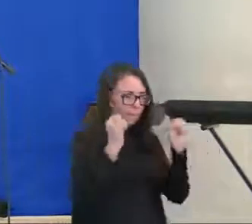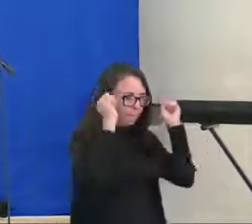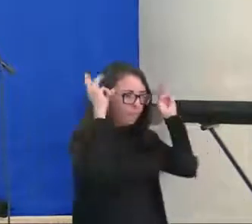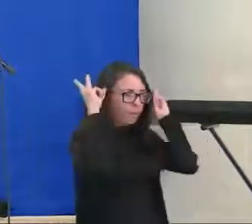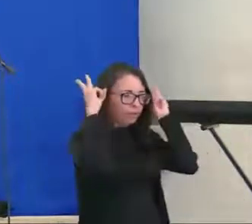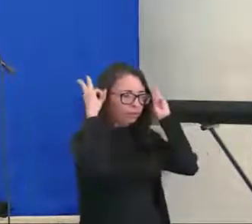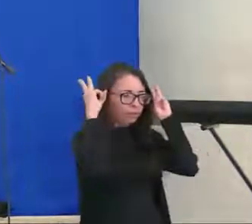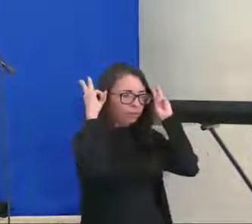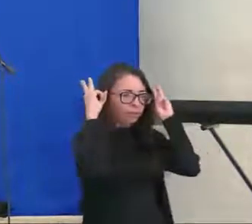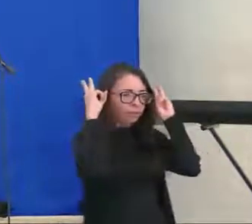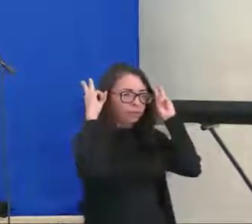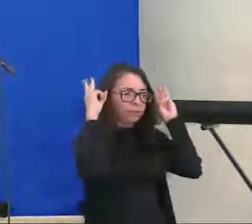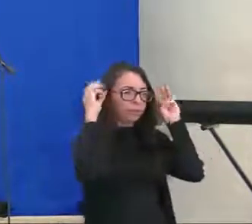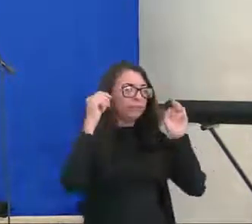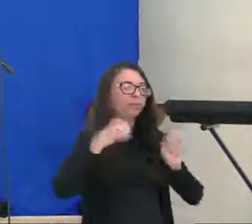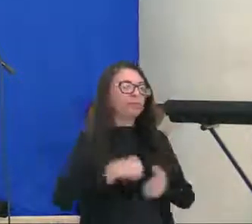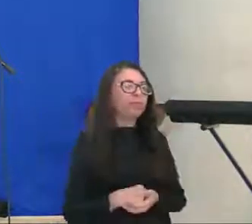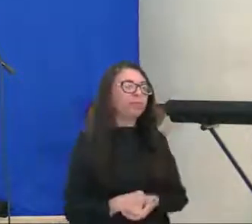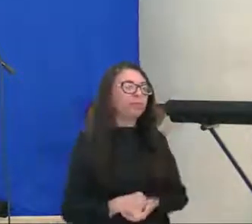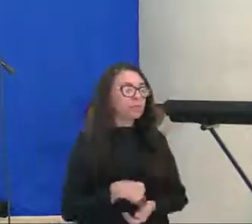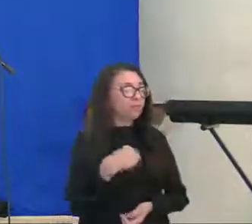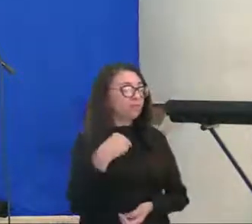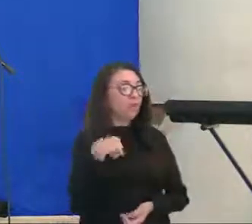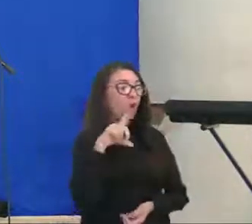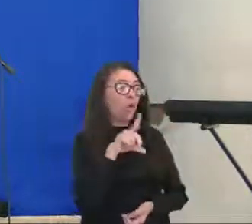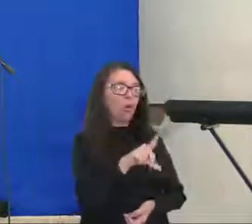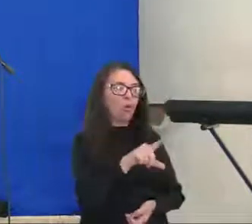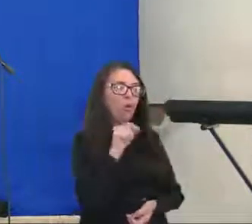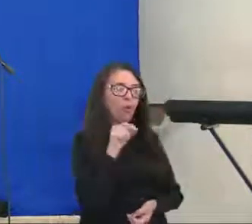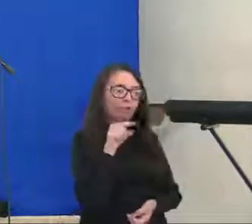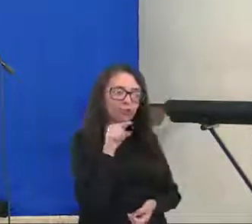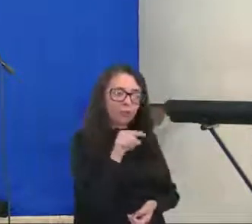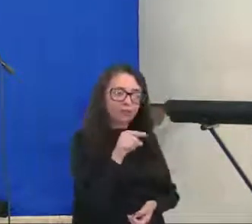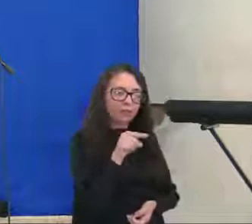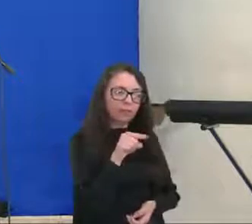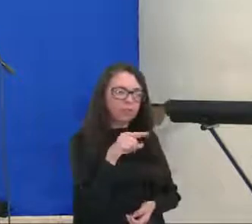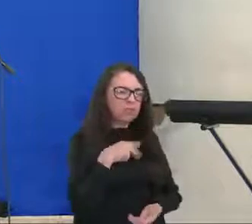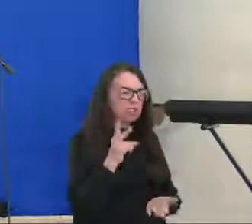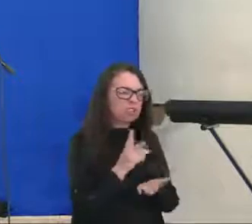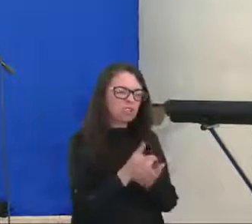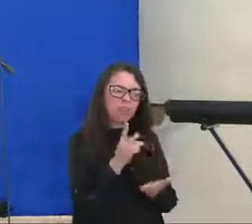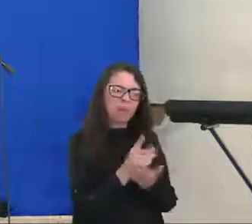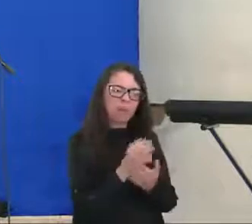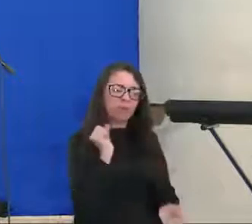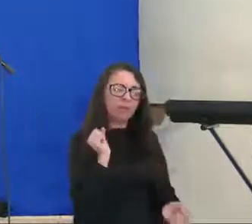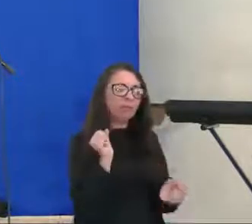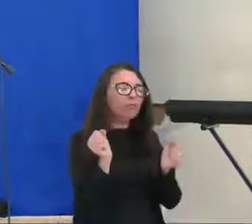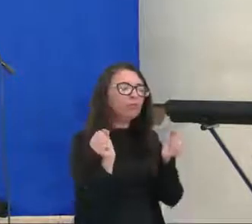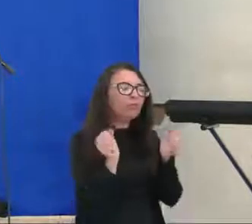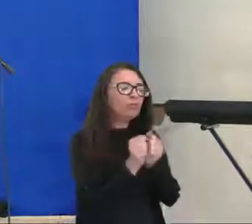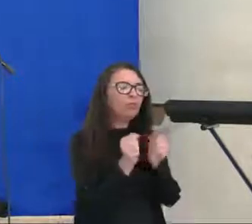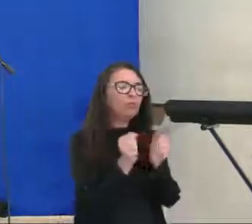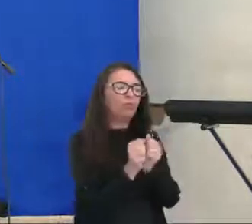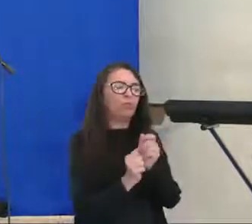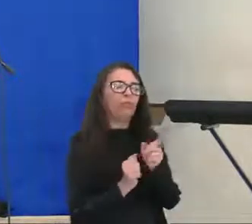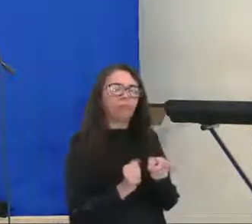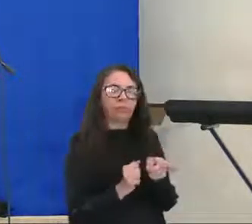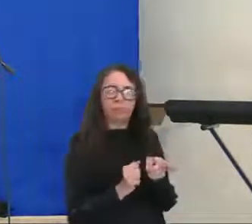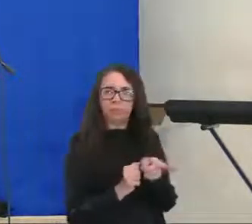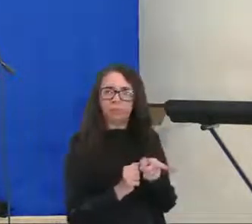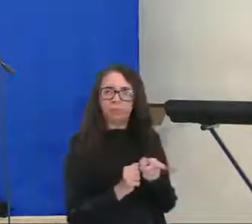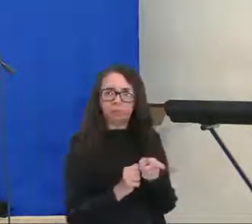Moisés, eu estarei com você. Então percebam que os propósitos de Deus a